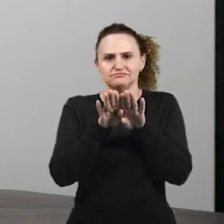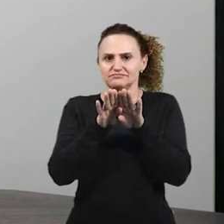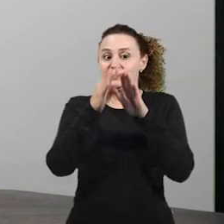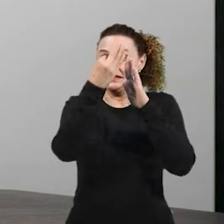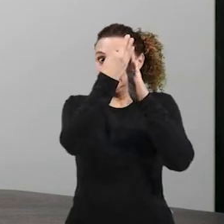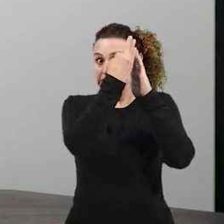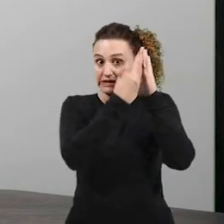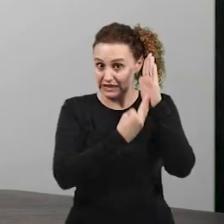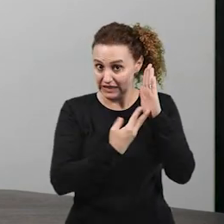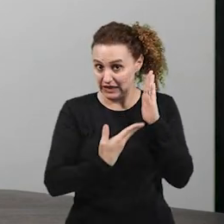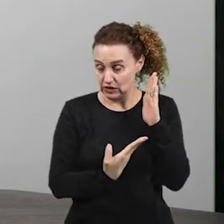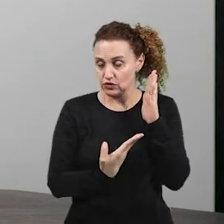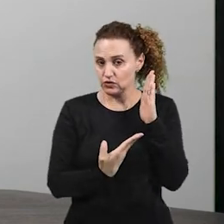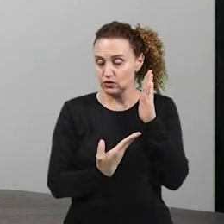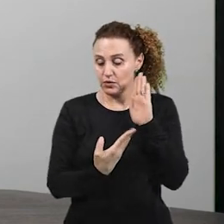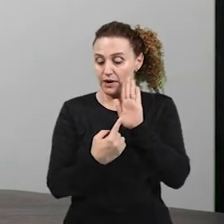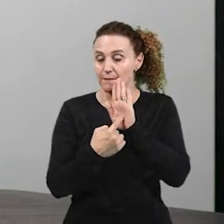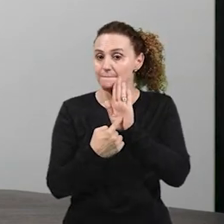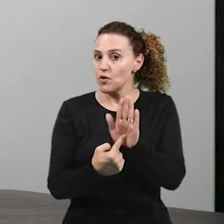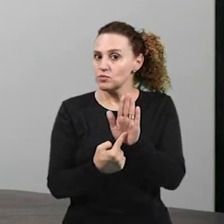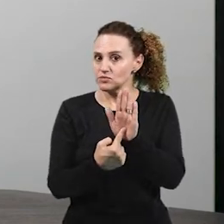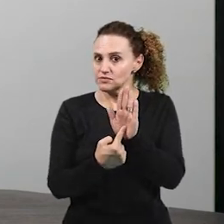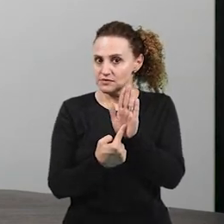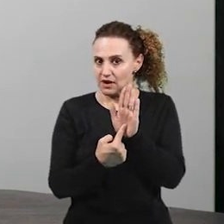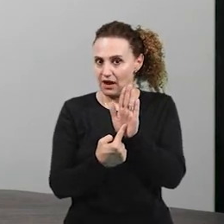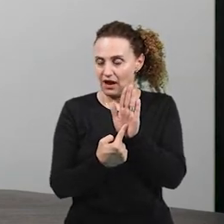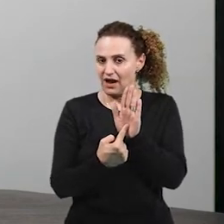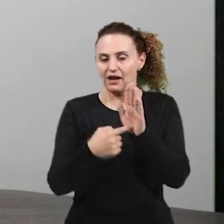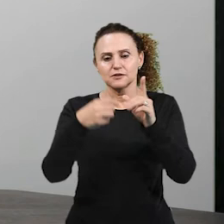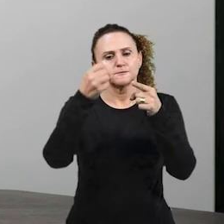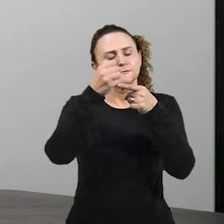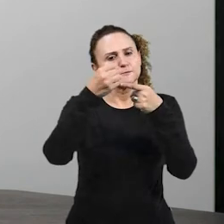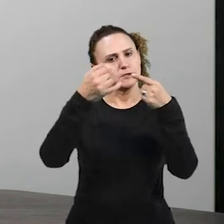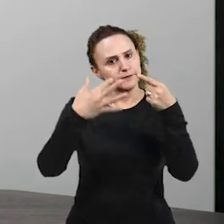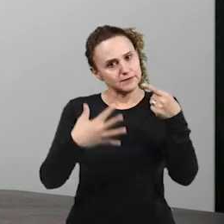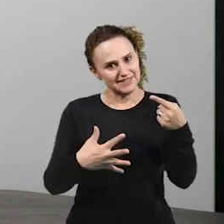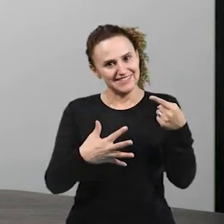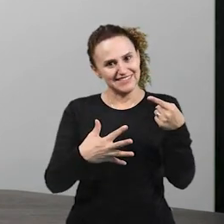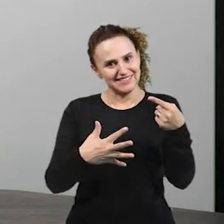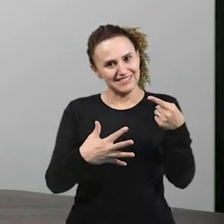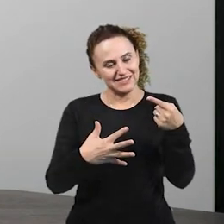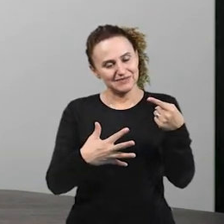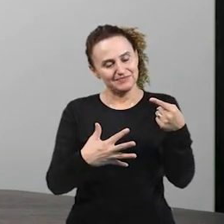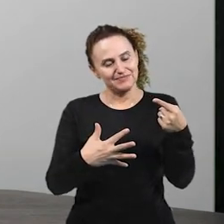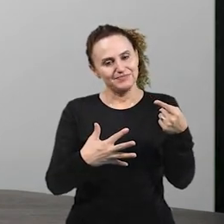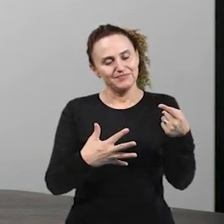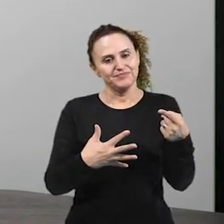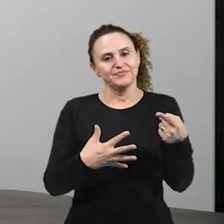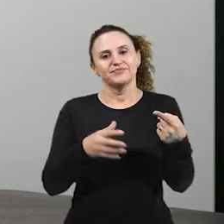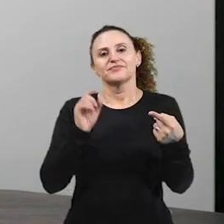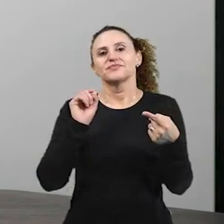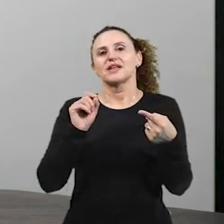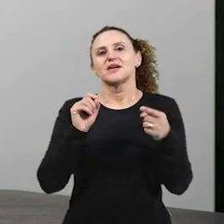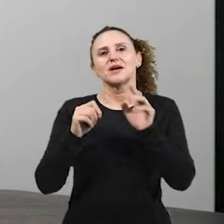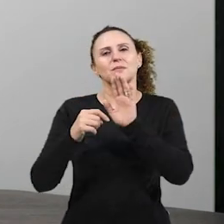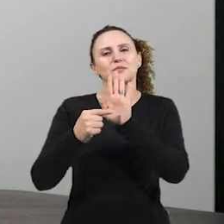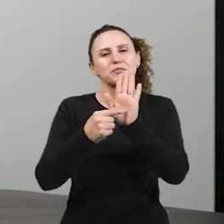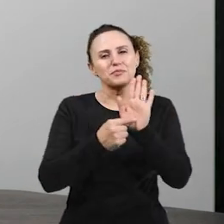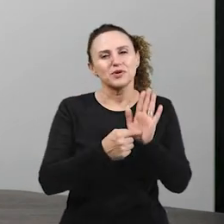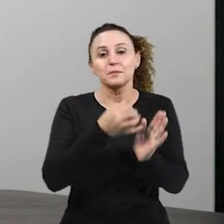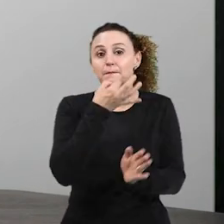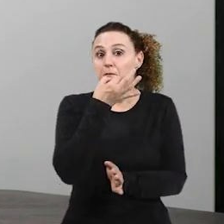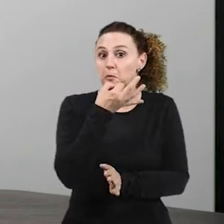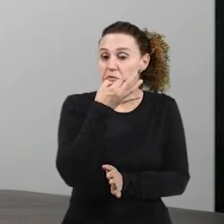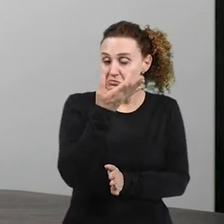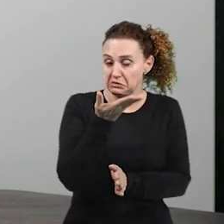em textos para indicar a as características para indicar